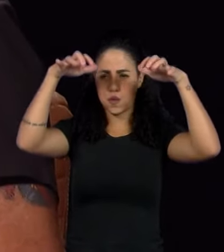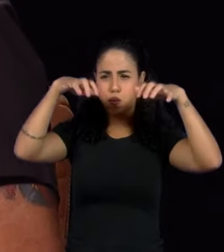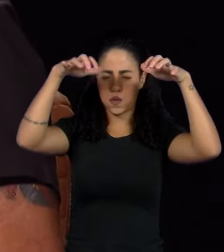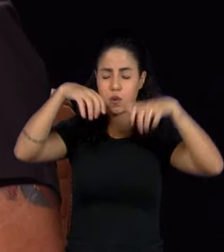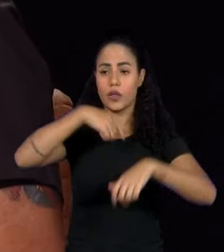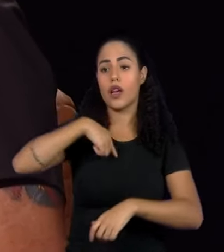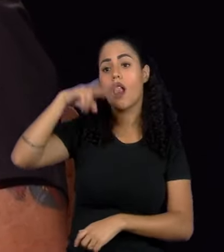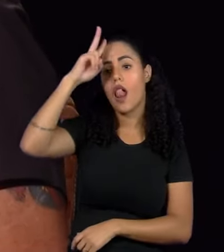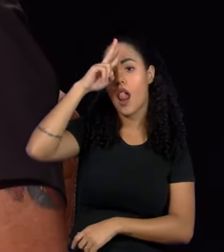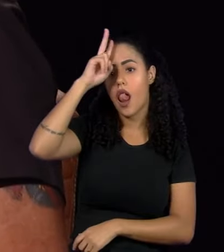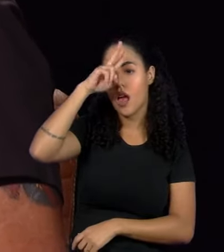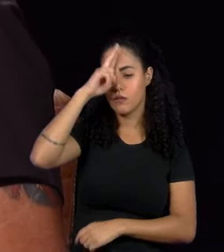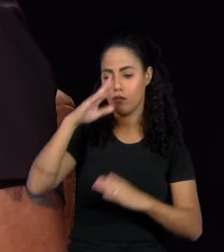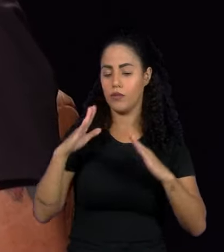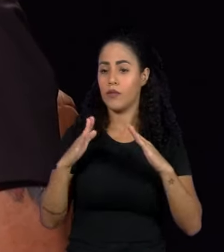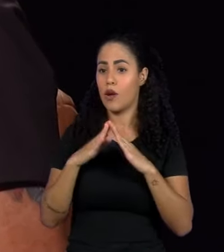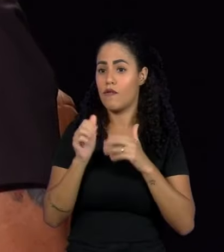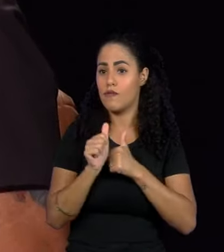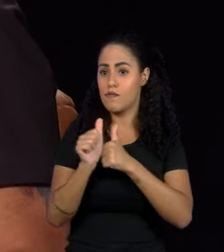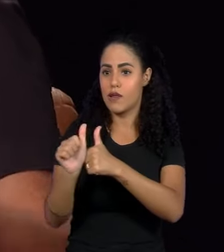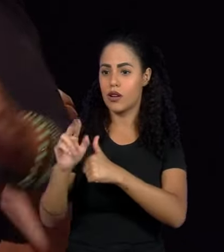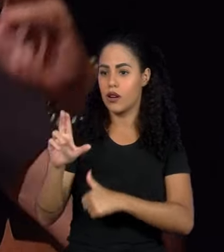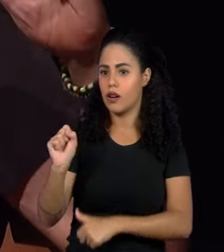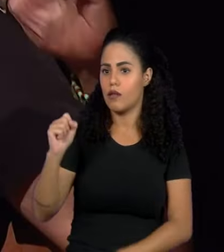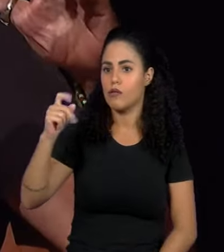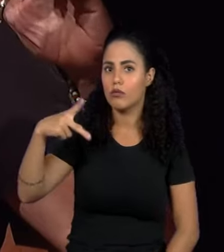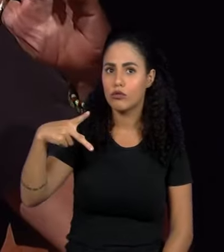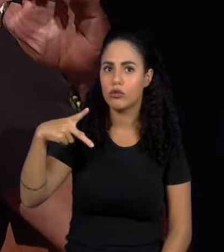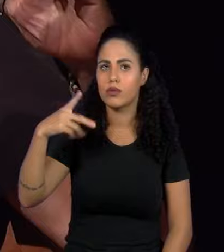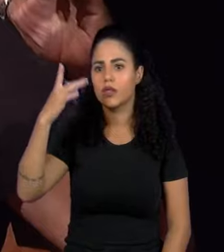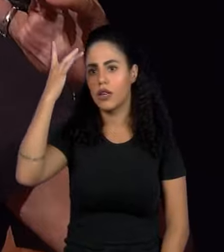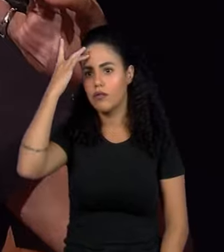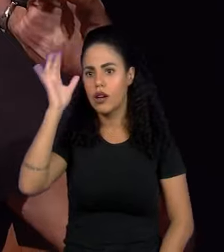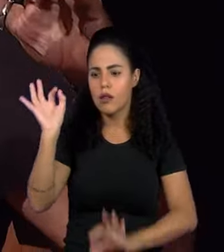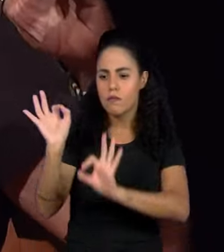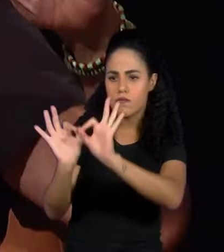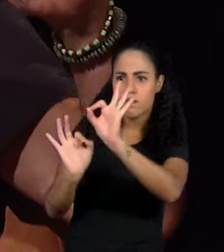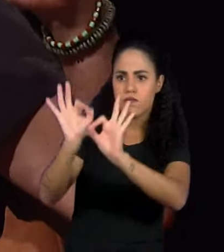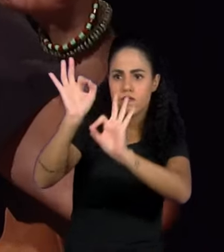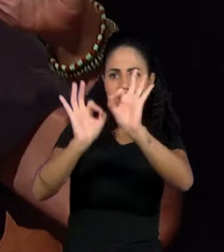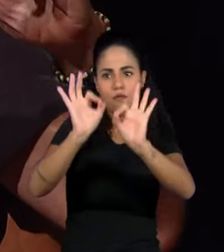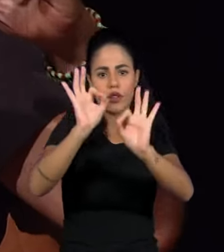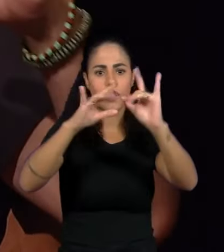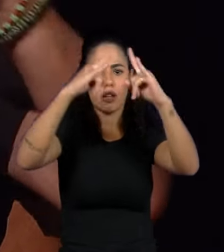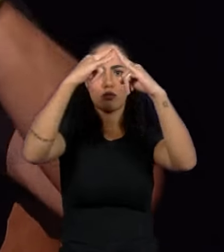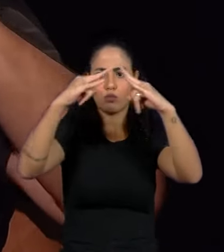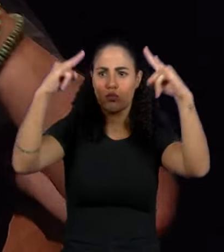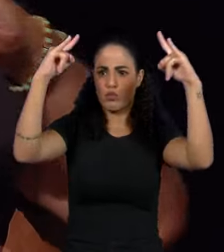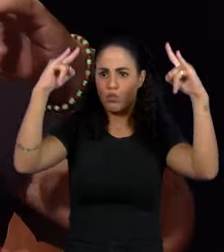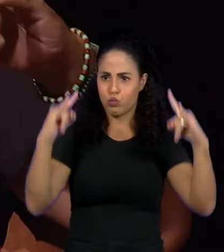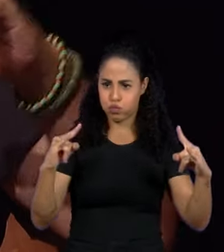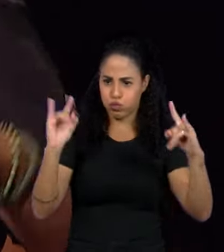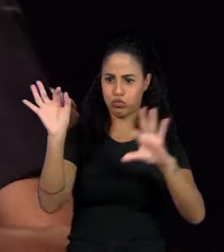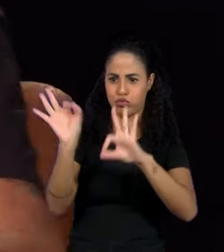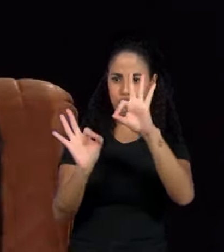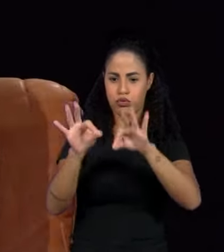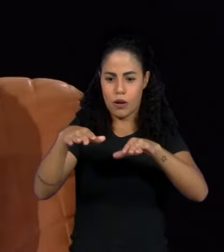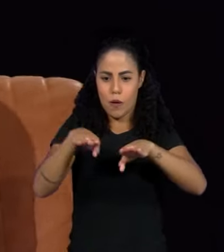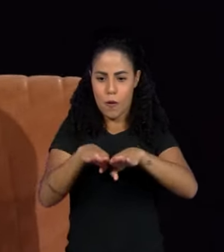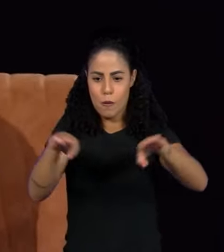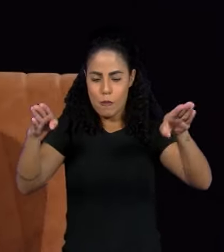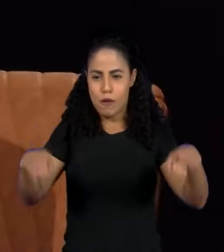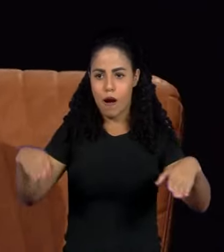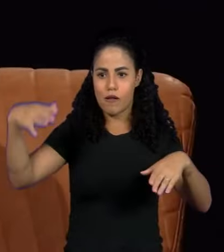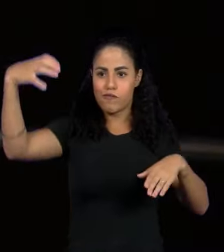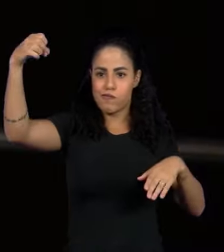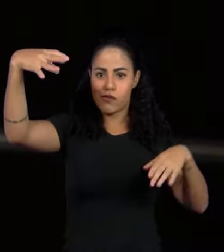da USP na época, né? Eu cheguei a passar lá na USP, quando estavam montando já na noite anterior do show, estavam montando o palco e